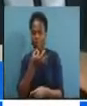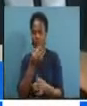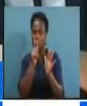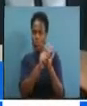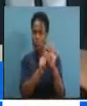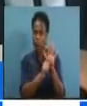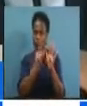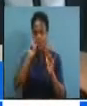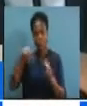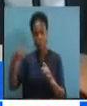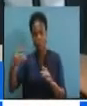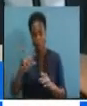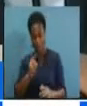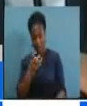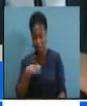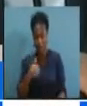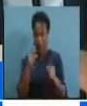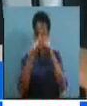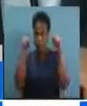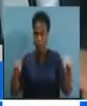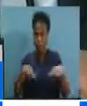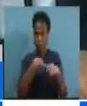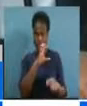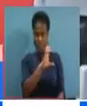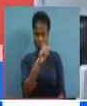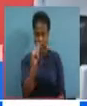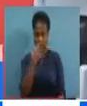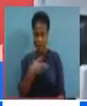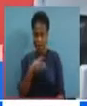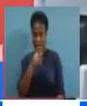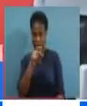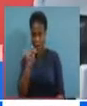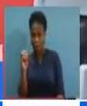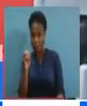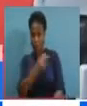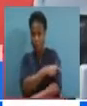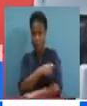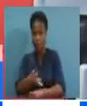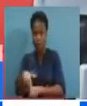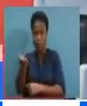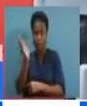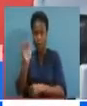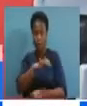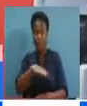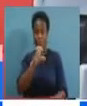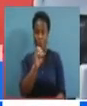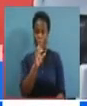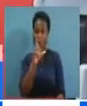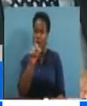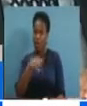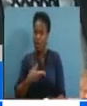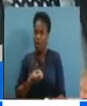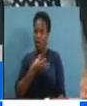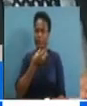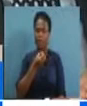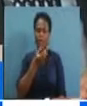estatuto especial para Cabo Verde no quadro da CDAO. O deputado nacional Orlando Dias definiu Júlio Herbert como um